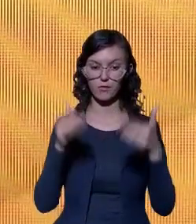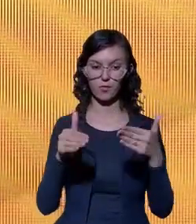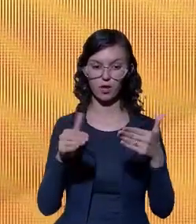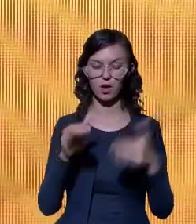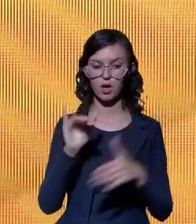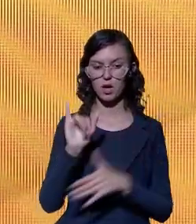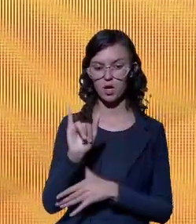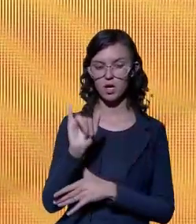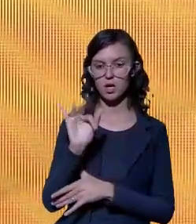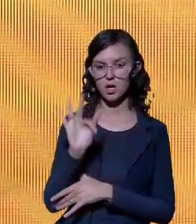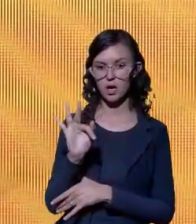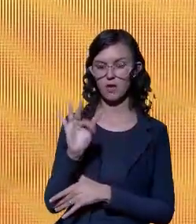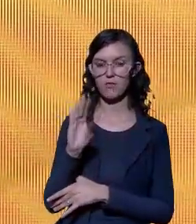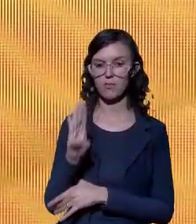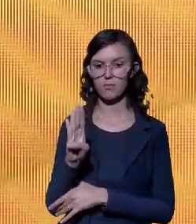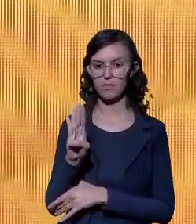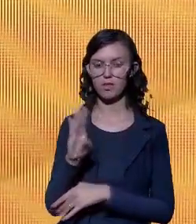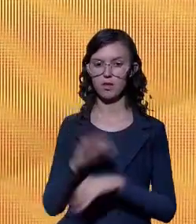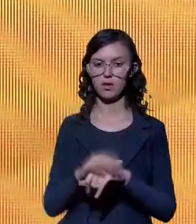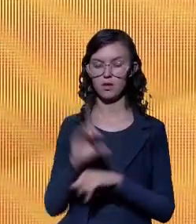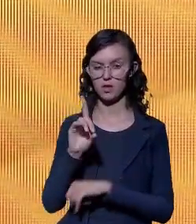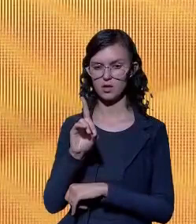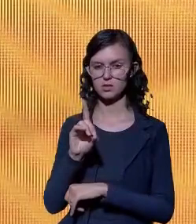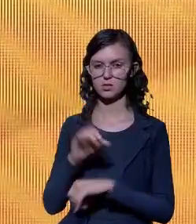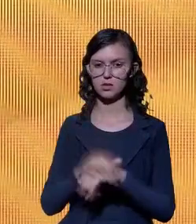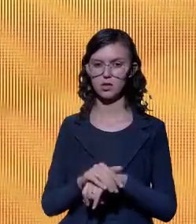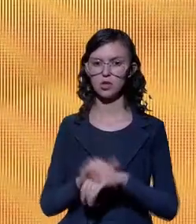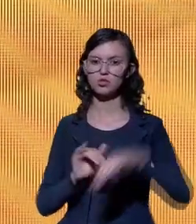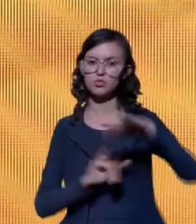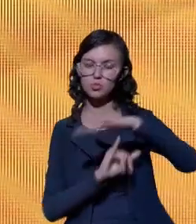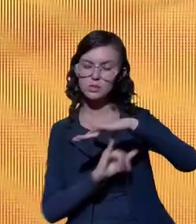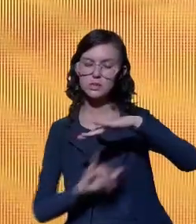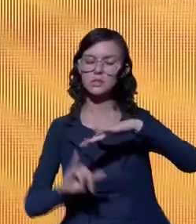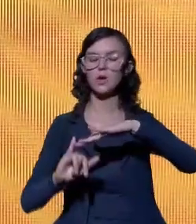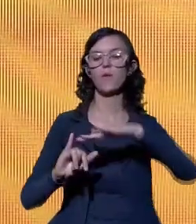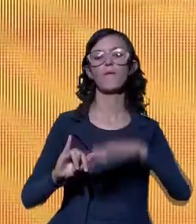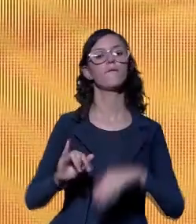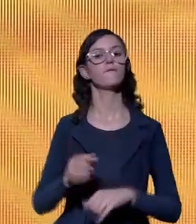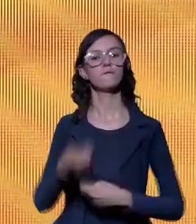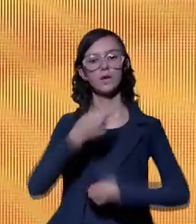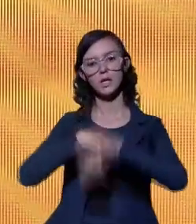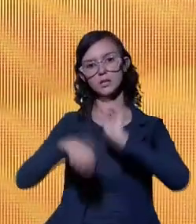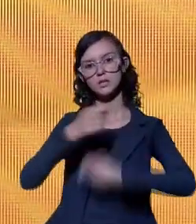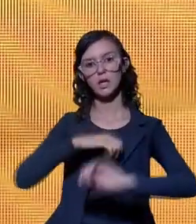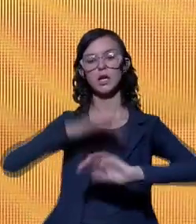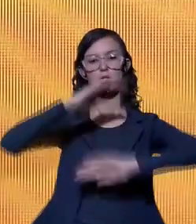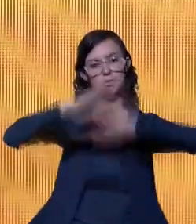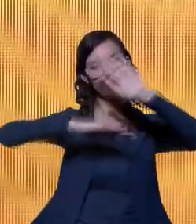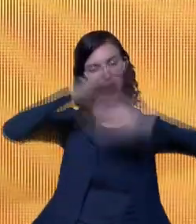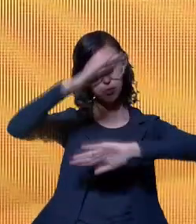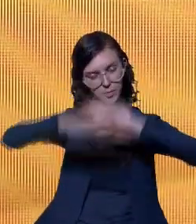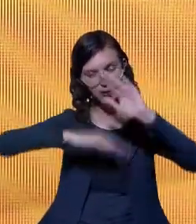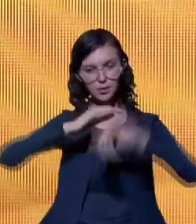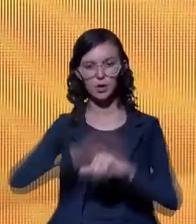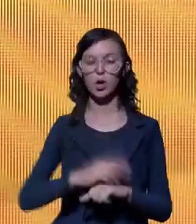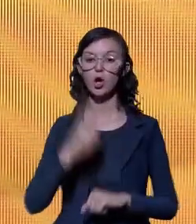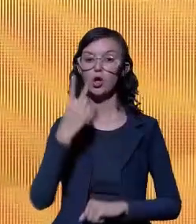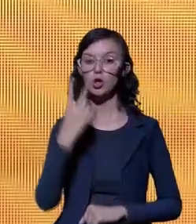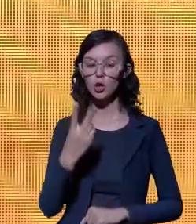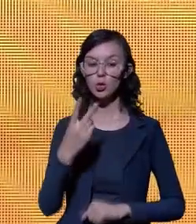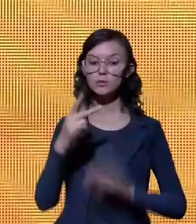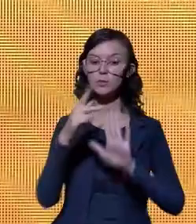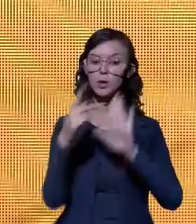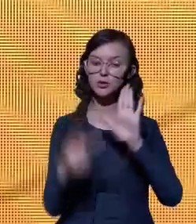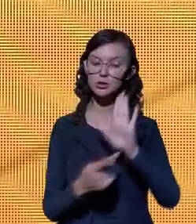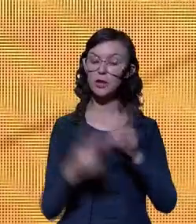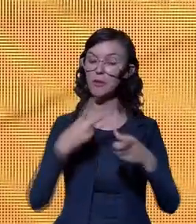às IFDs, às Instituições Financeiras de Desenvolvimento. Temos dois projetos vencedores. O segundo